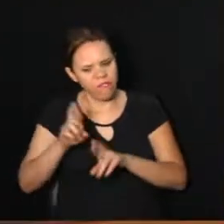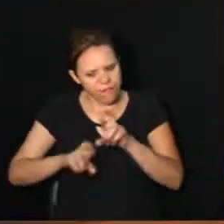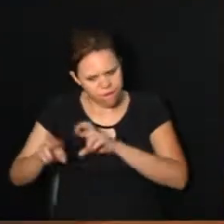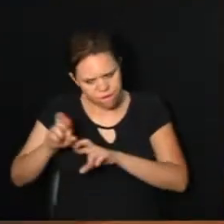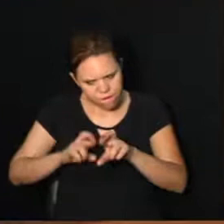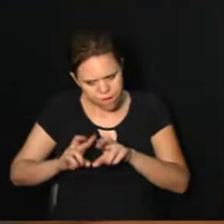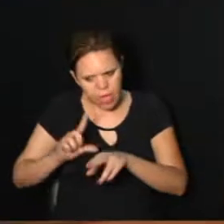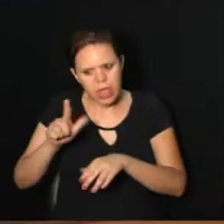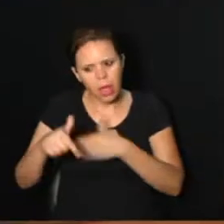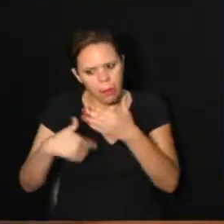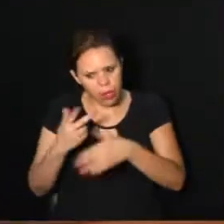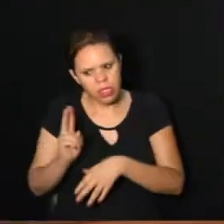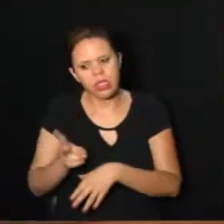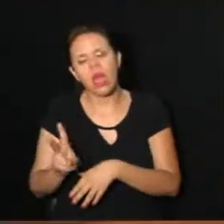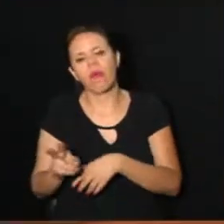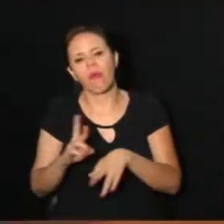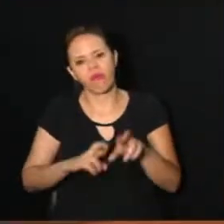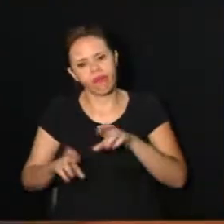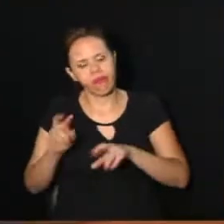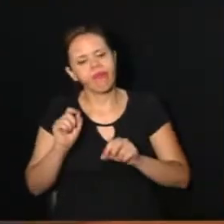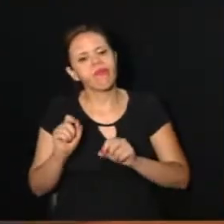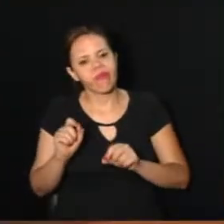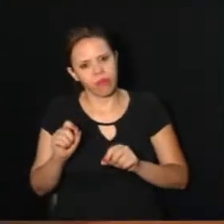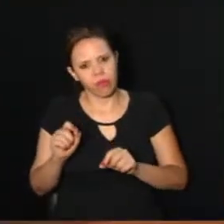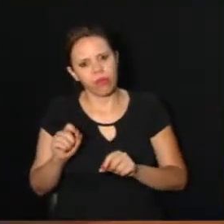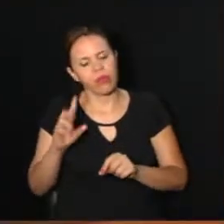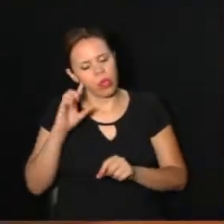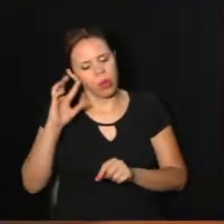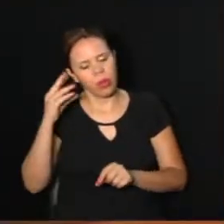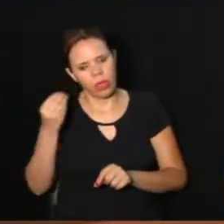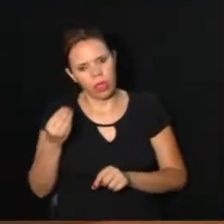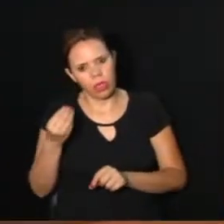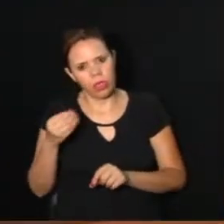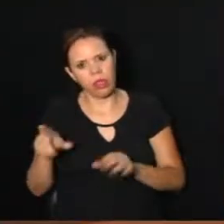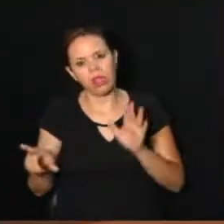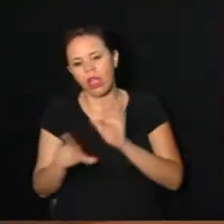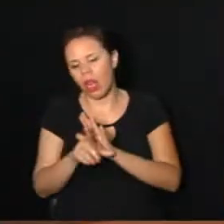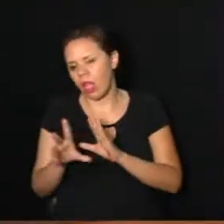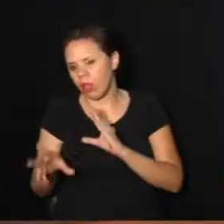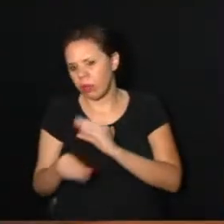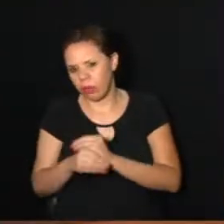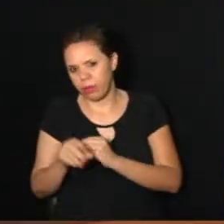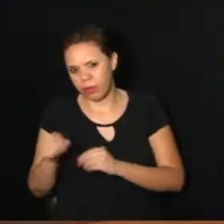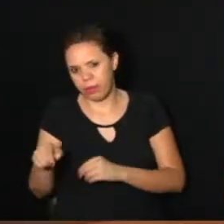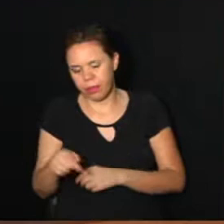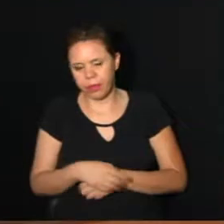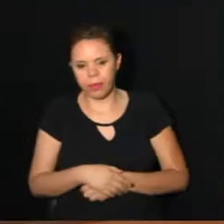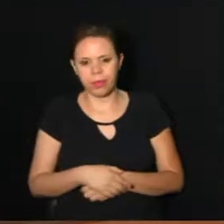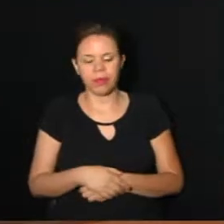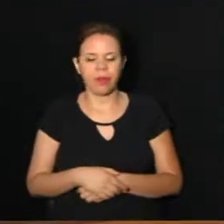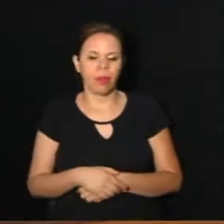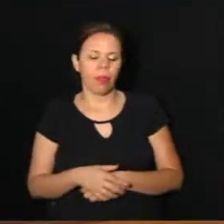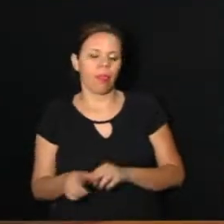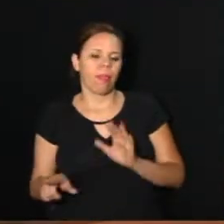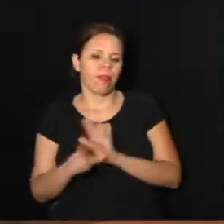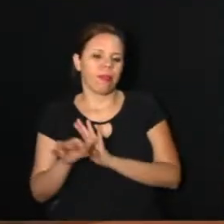seja, é o que eu entendi na lei complementar, nessa lei